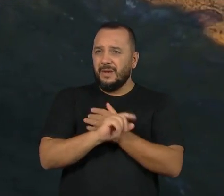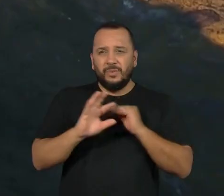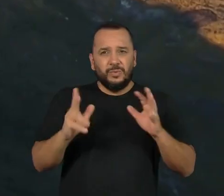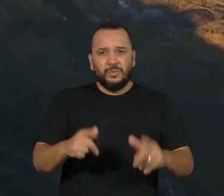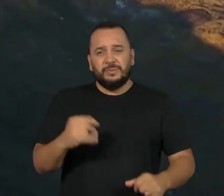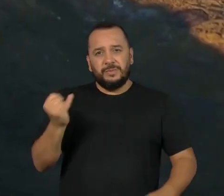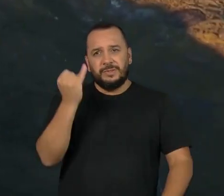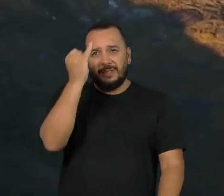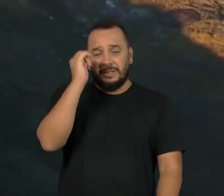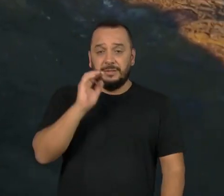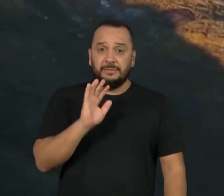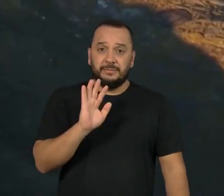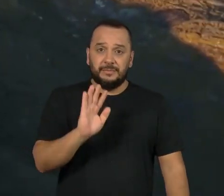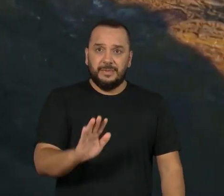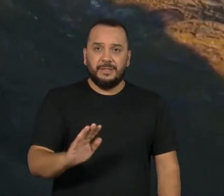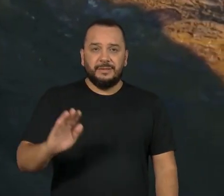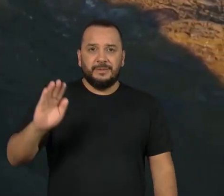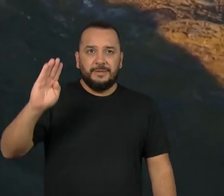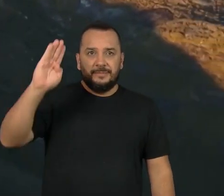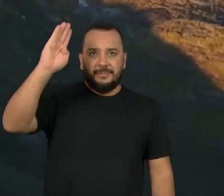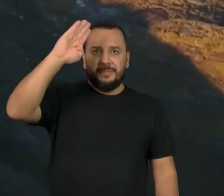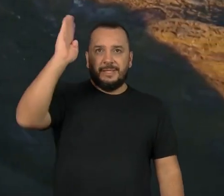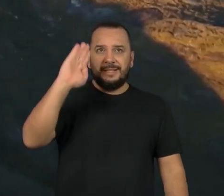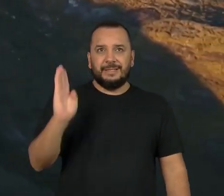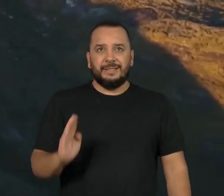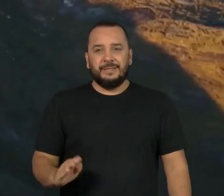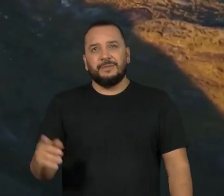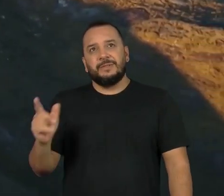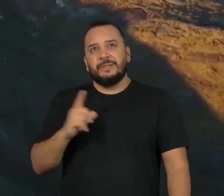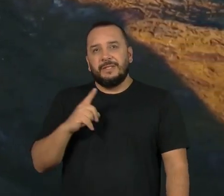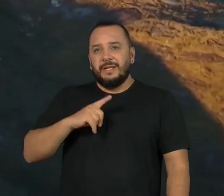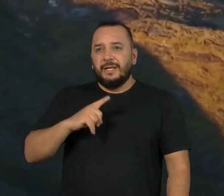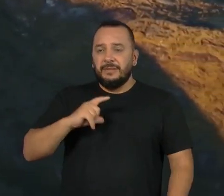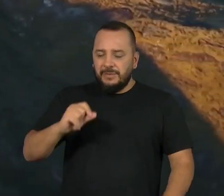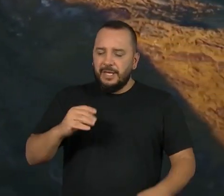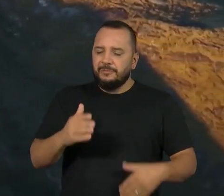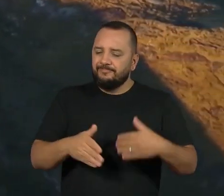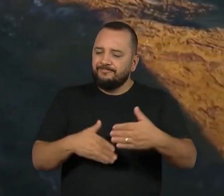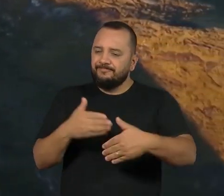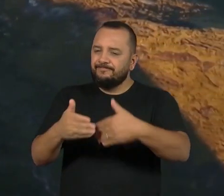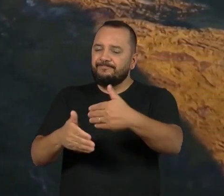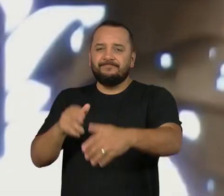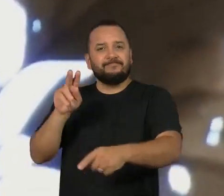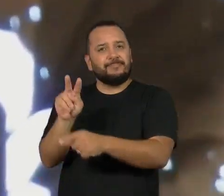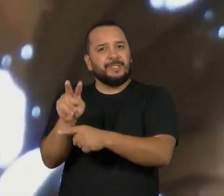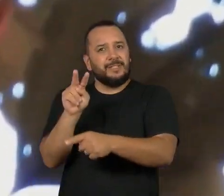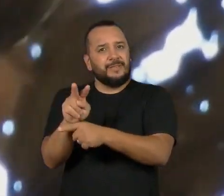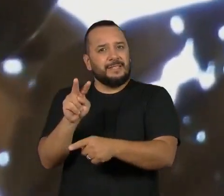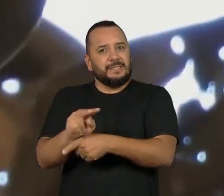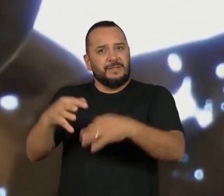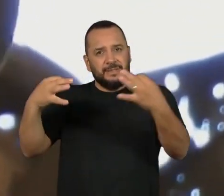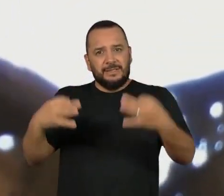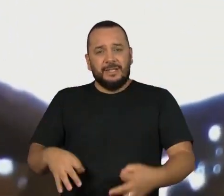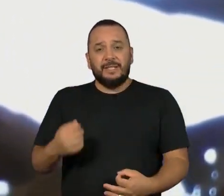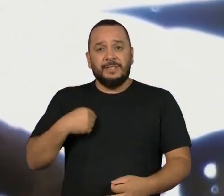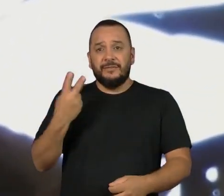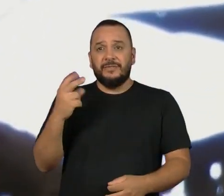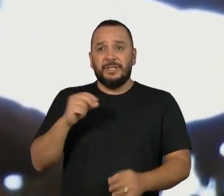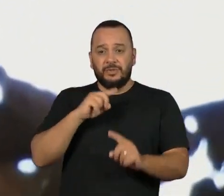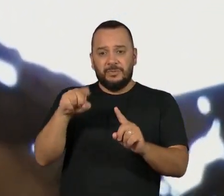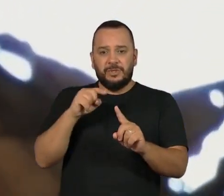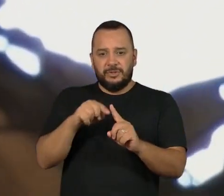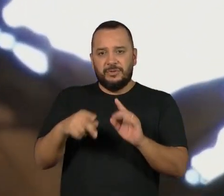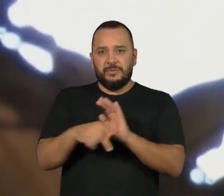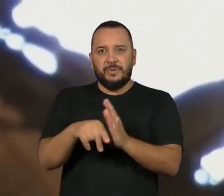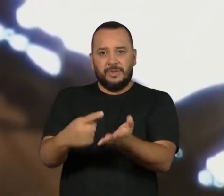Mas o país ainda tem um longo caminho a percorrer na direção da conservação da biodiversidade. Das 20 metas propostas